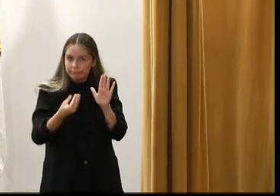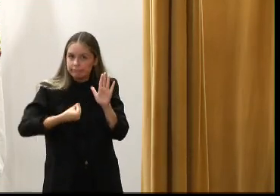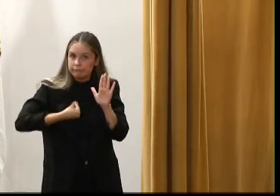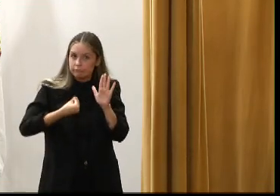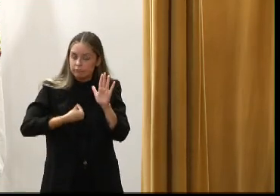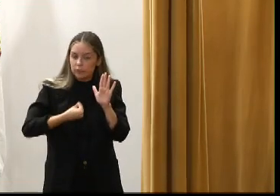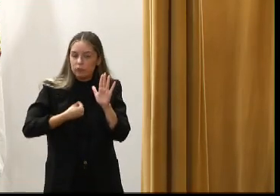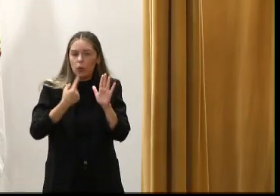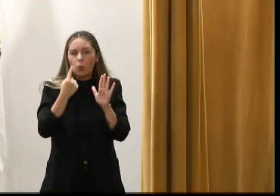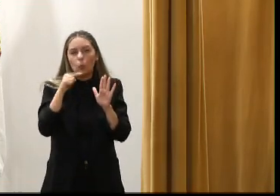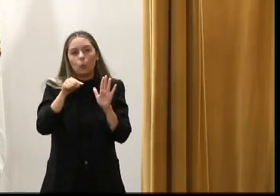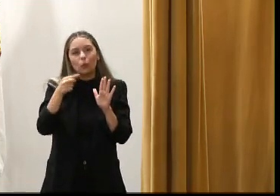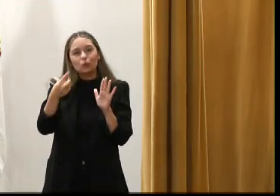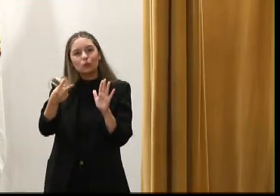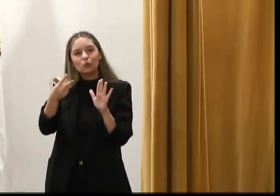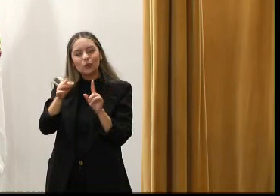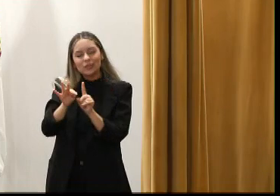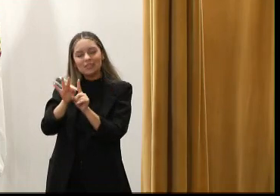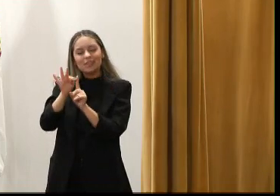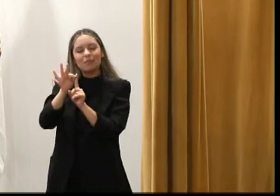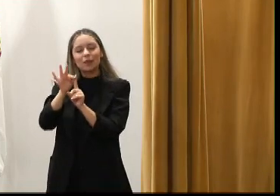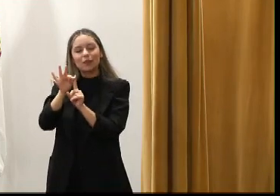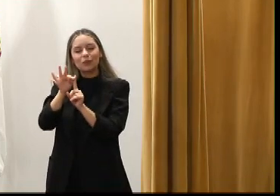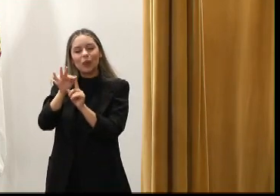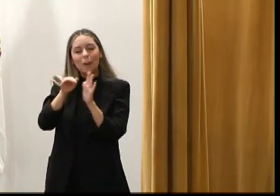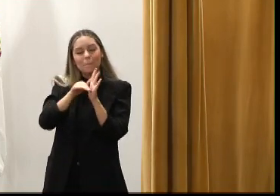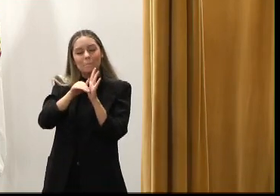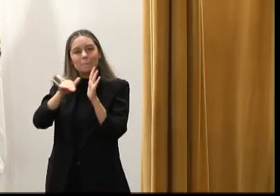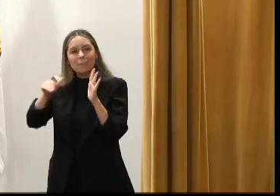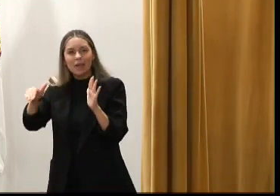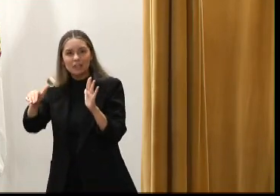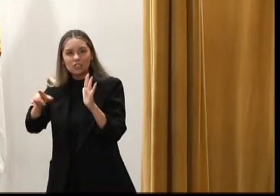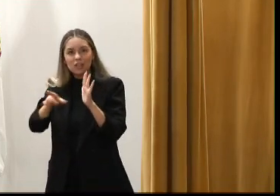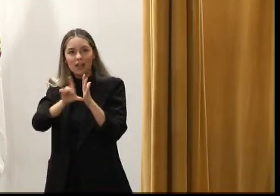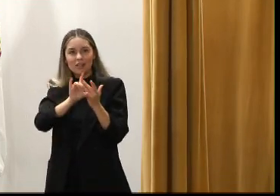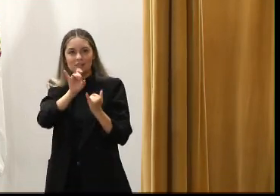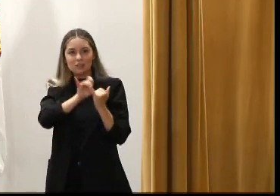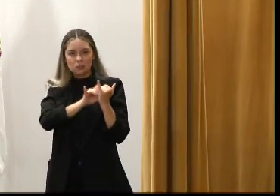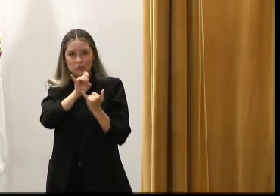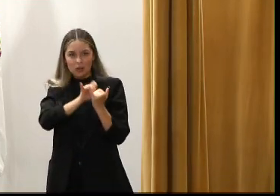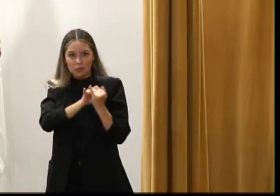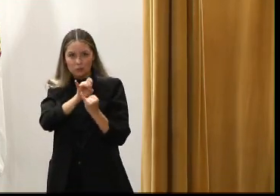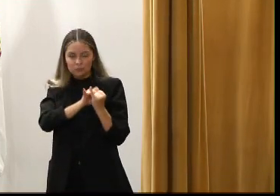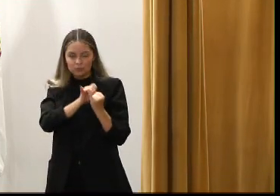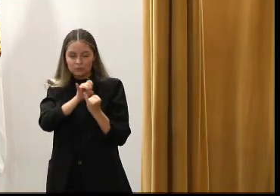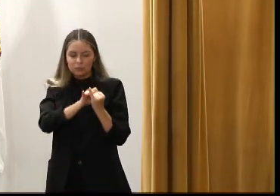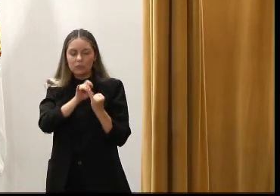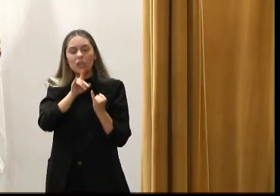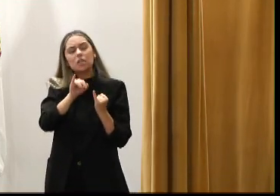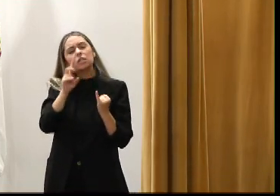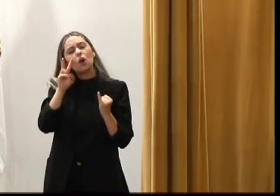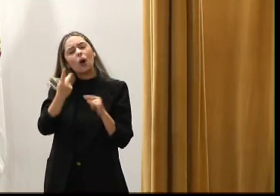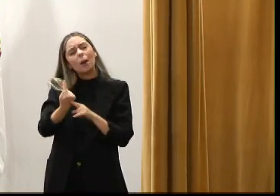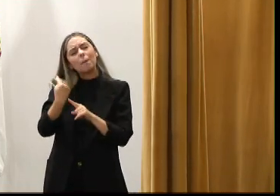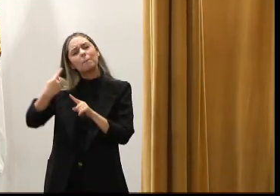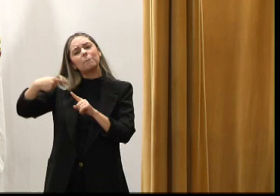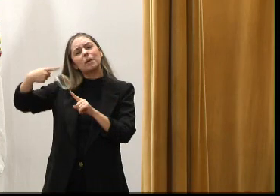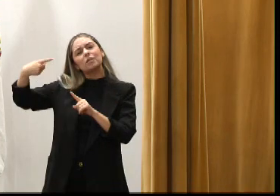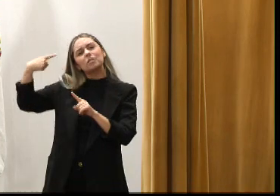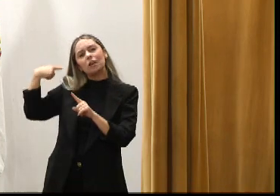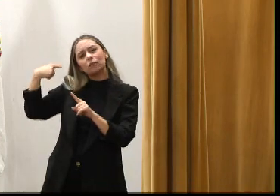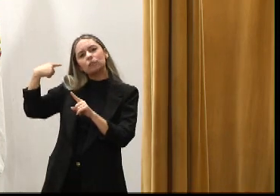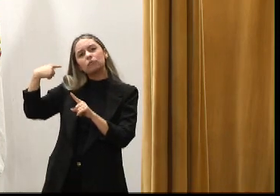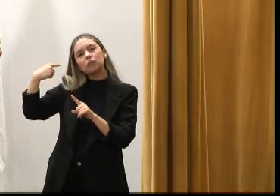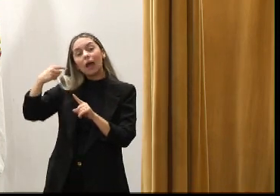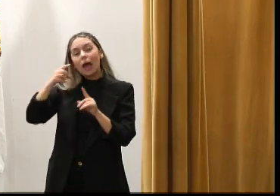aqui 1,2 graus acima da nossa média pré-industrial. E se a gente olhar no passado,